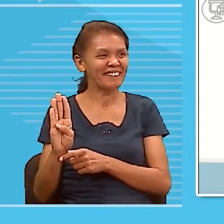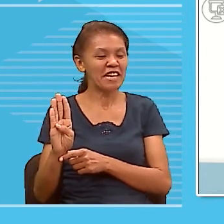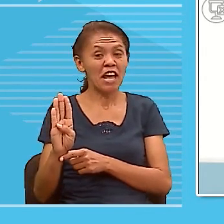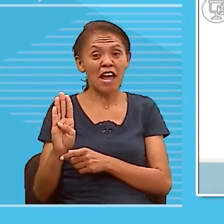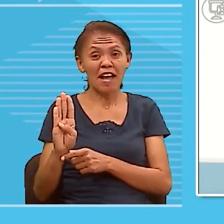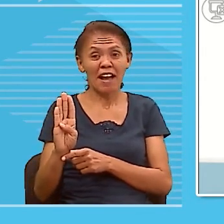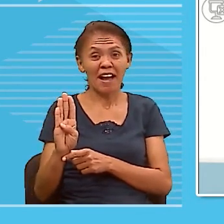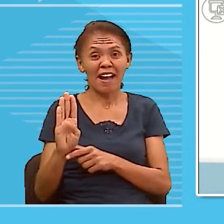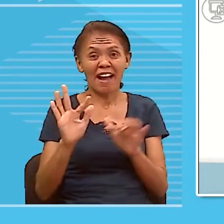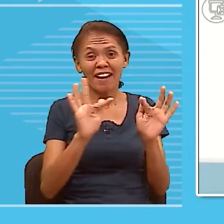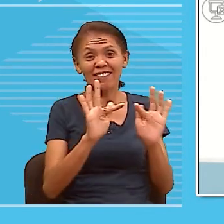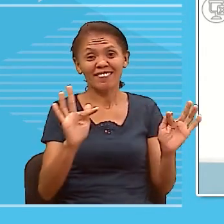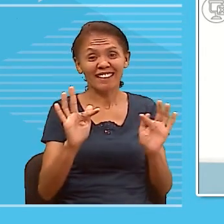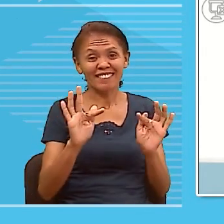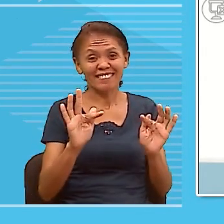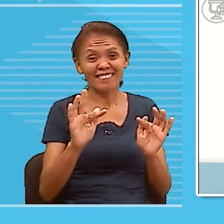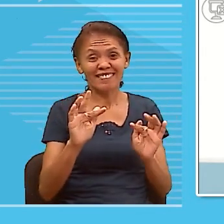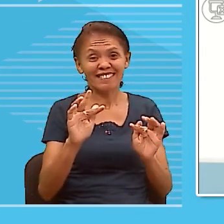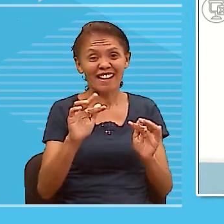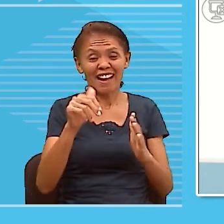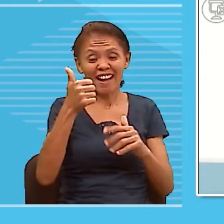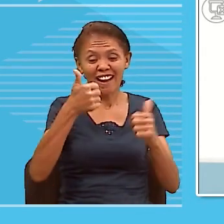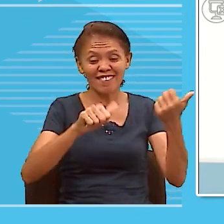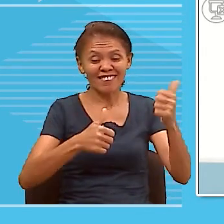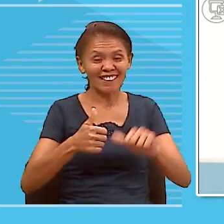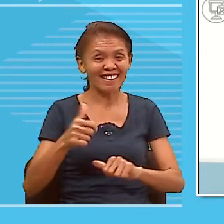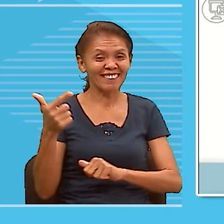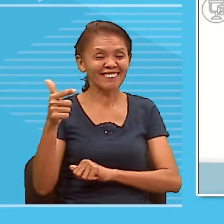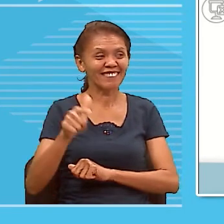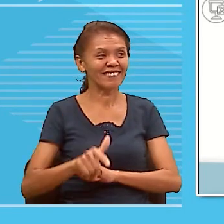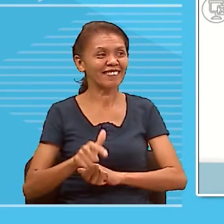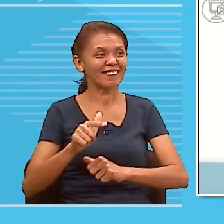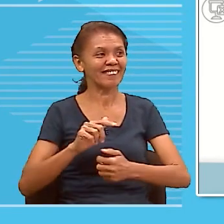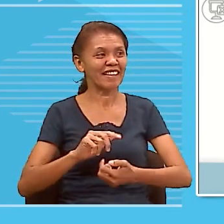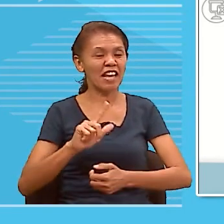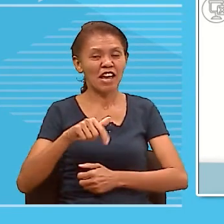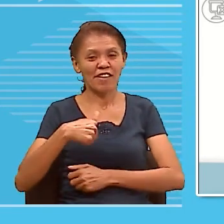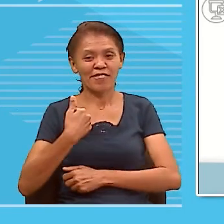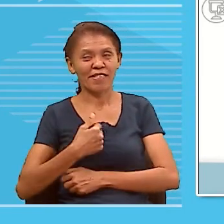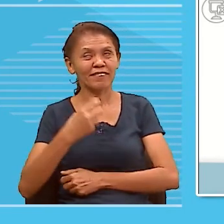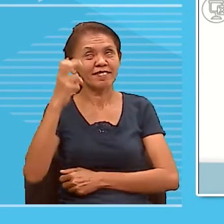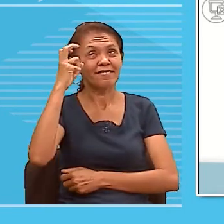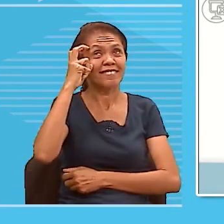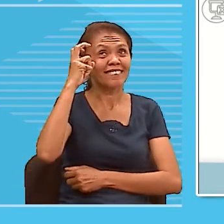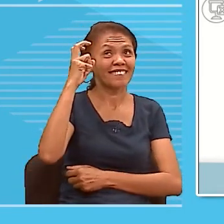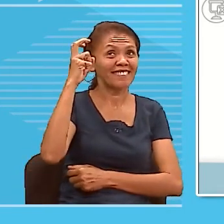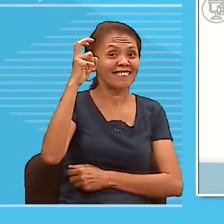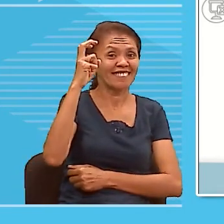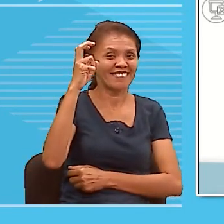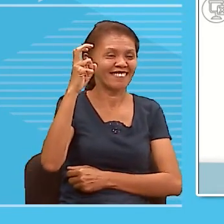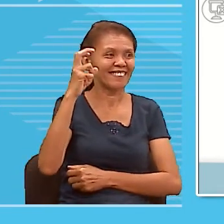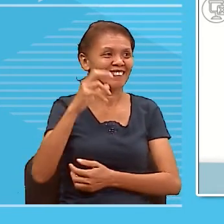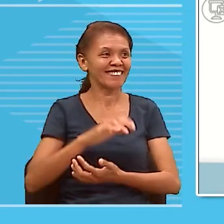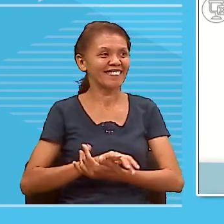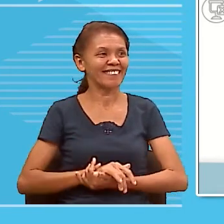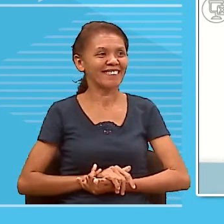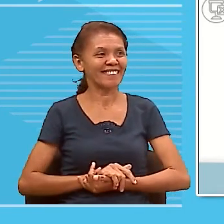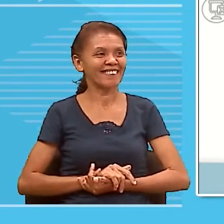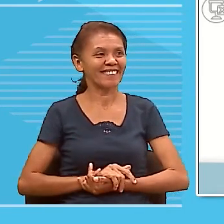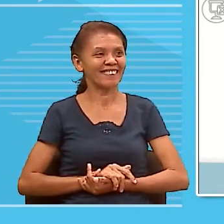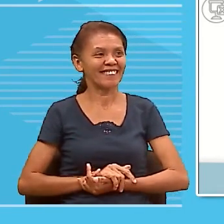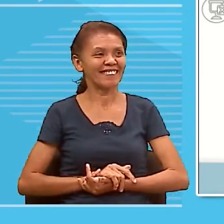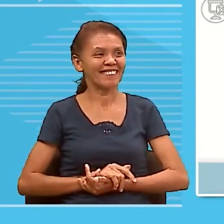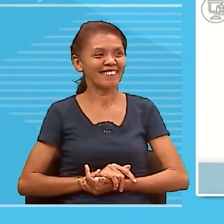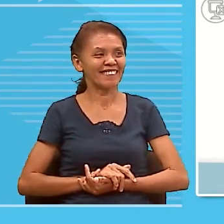analisar a frase a gente vai ficando sabido né a gente vai ficando sabido muito bem